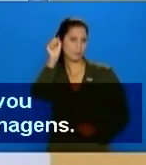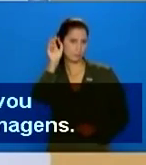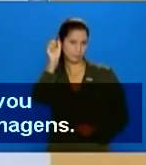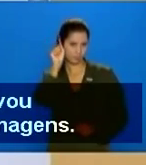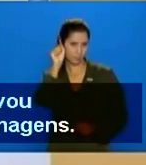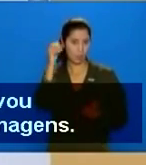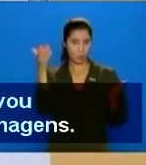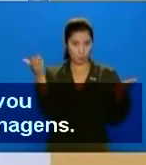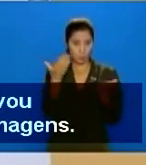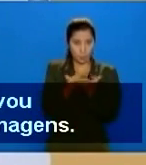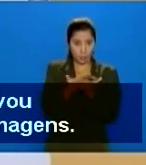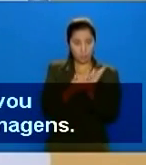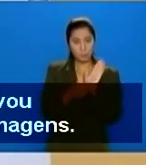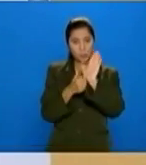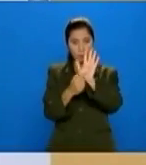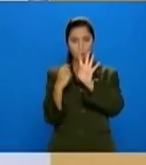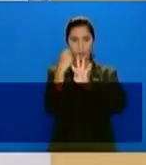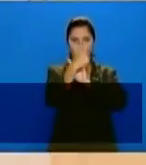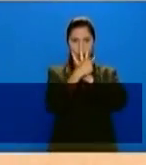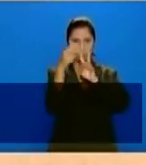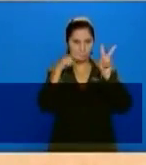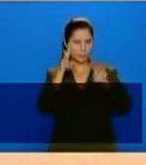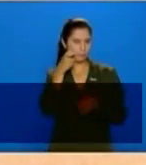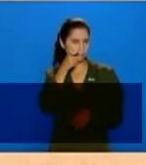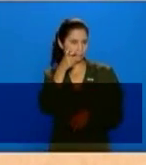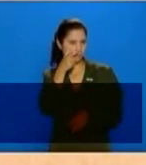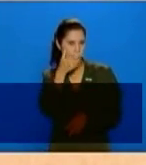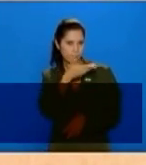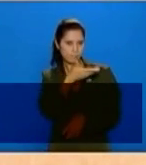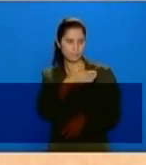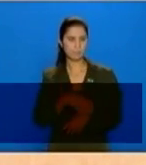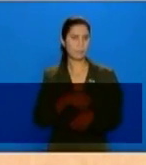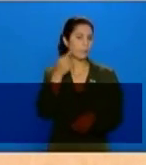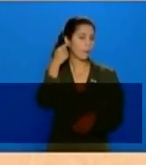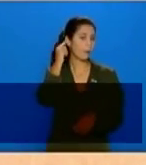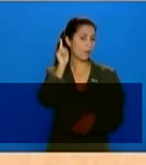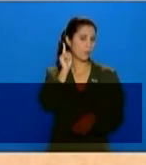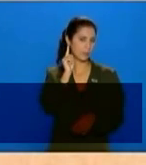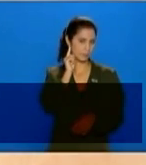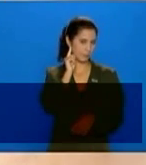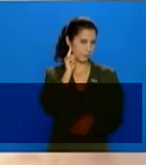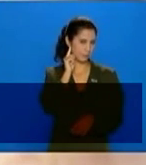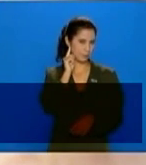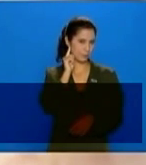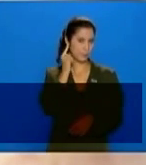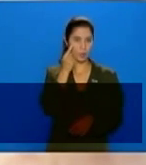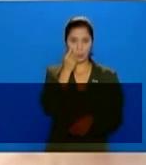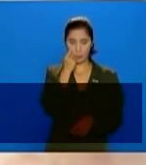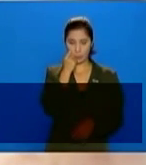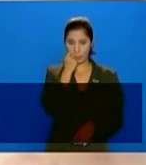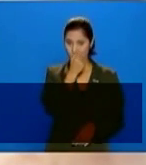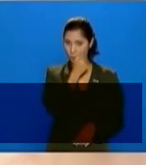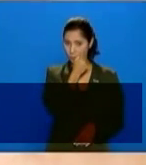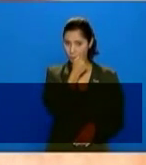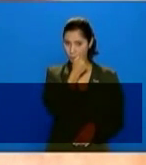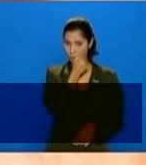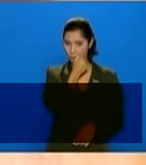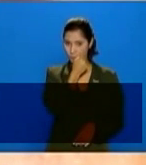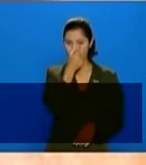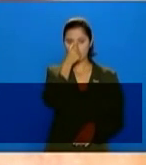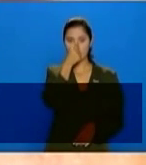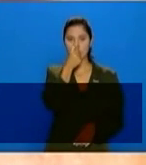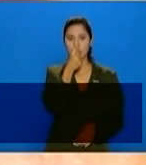nossa aula, eu vou apresentar para vocês 4 imagens. Observe. A orelha, o olho,